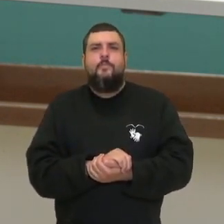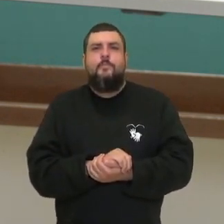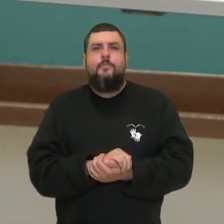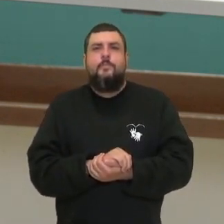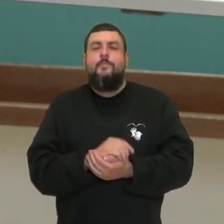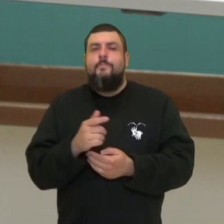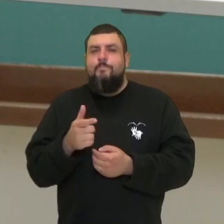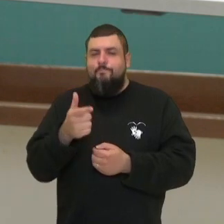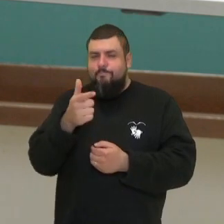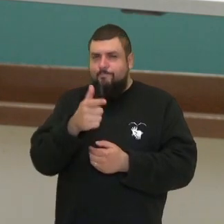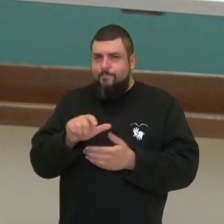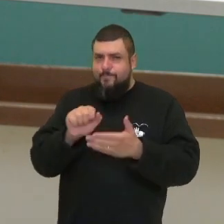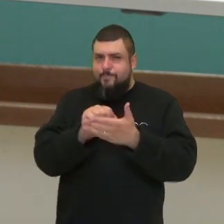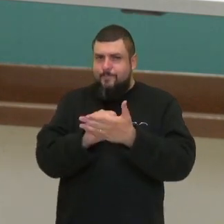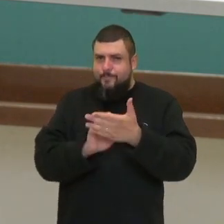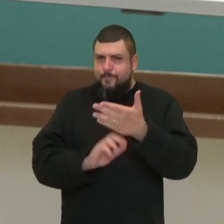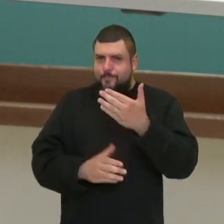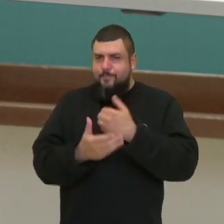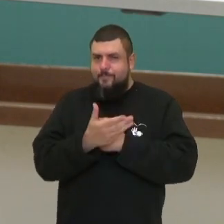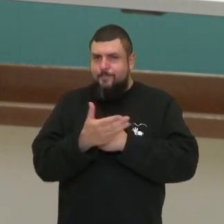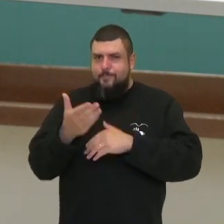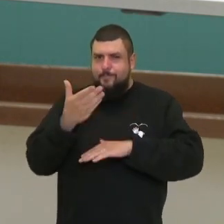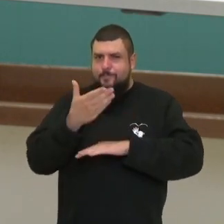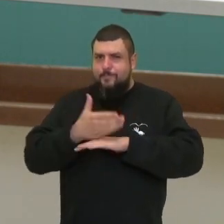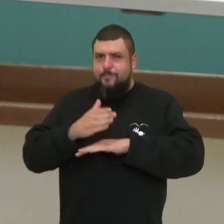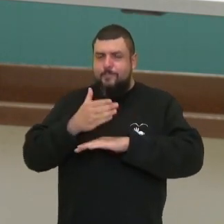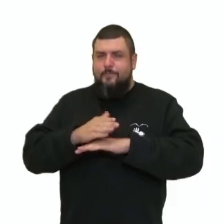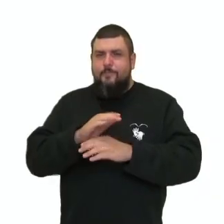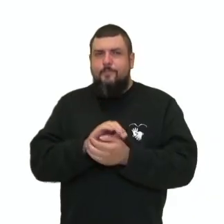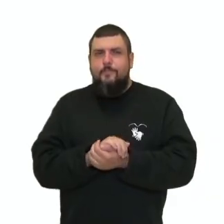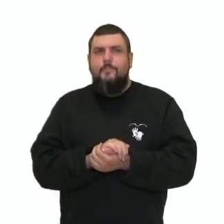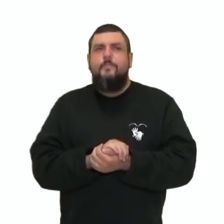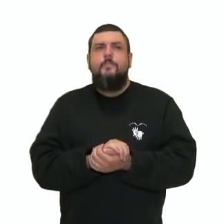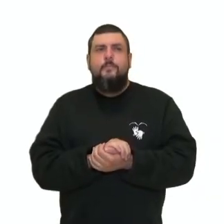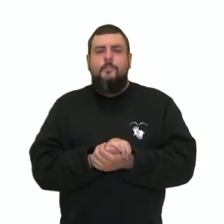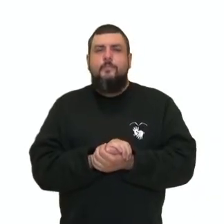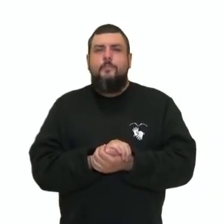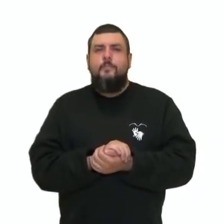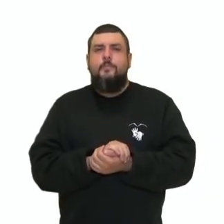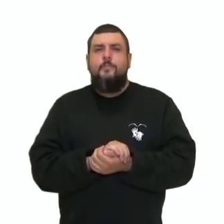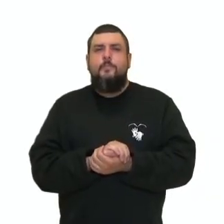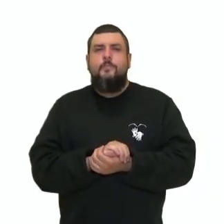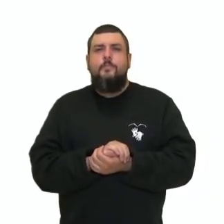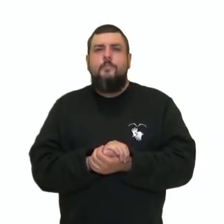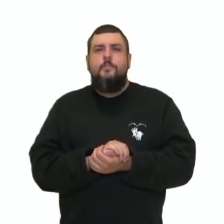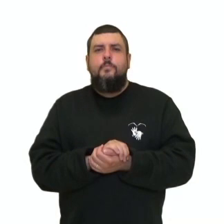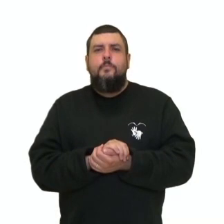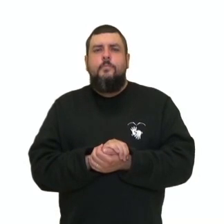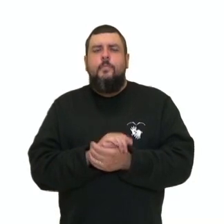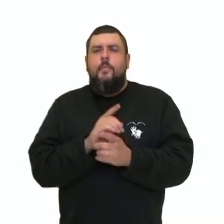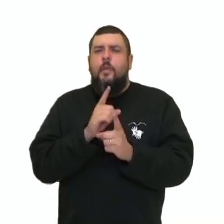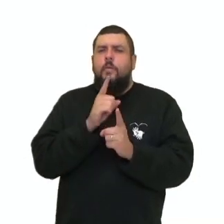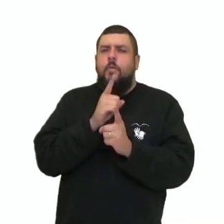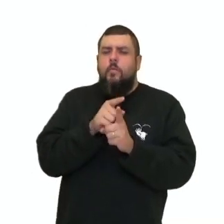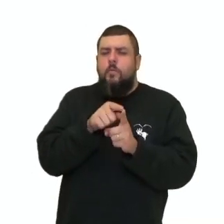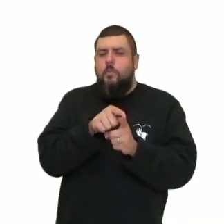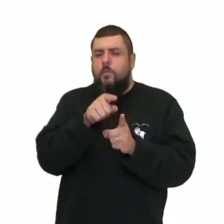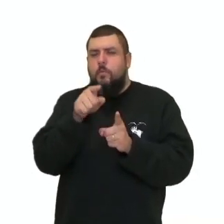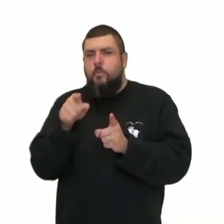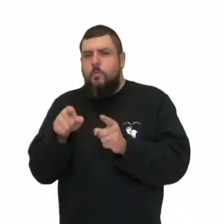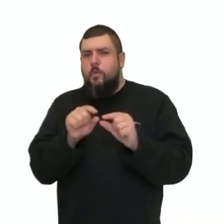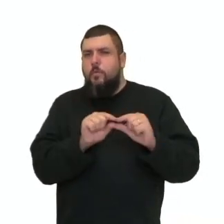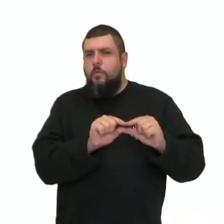Mais um exercício para vocês resolverem, pessoal. Então, aqui, encontre o próximo termo da sequência abaixo.